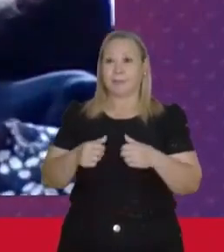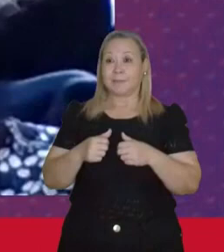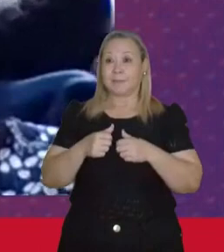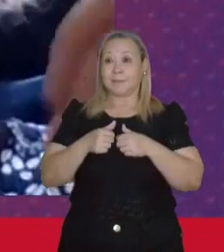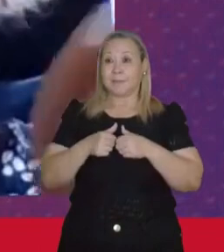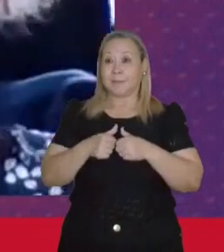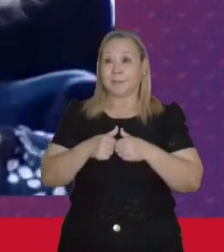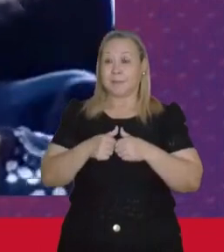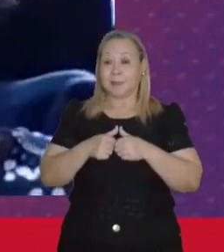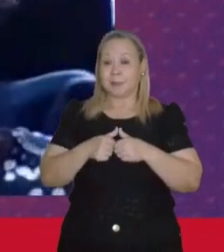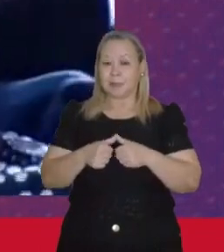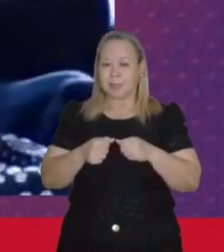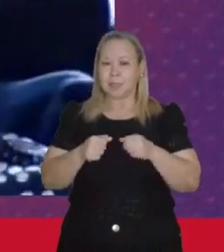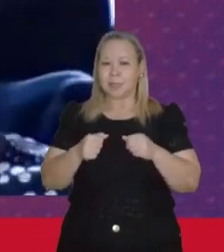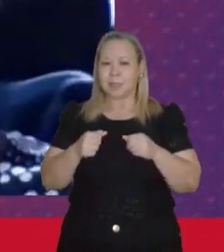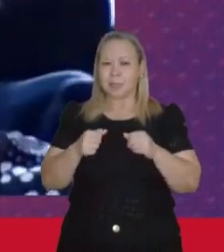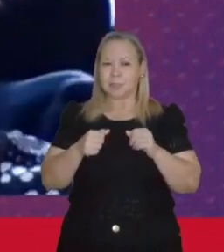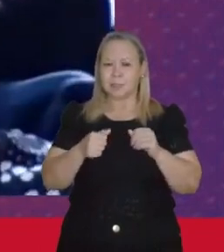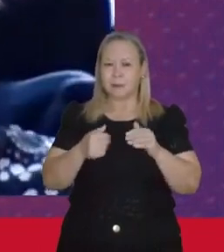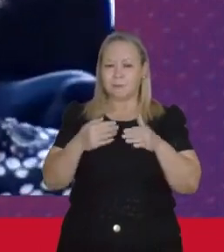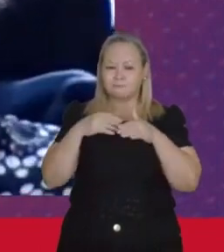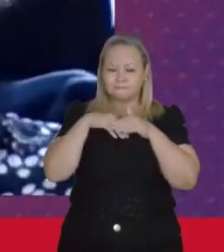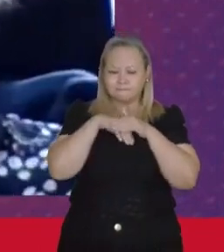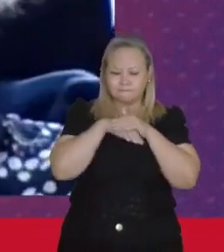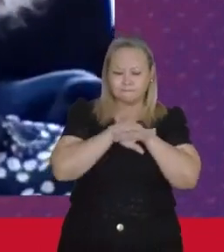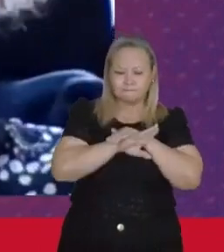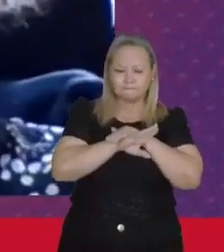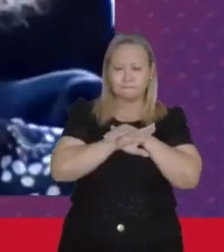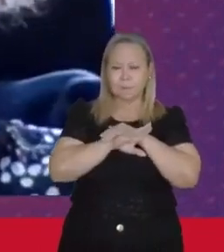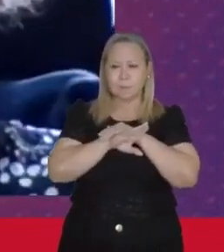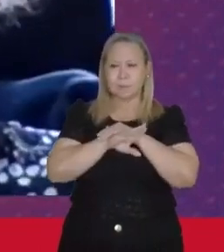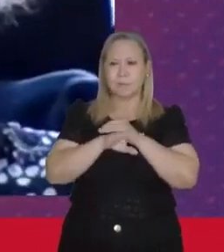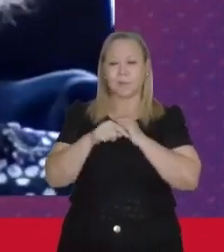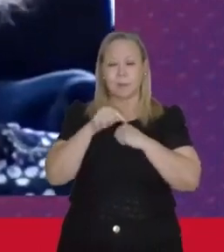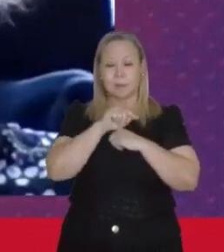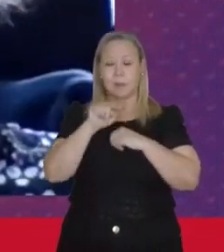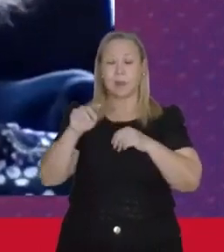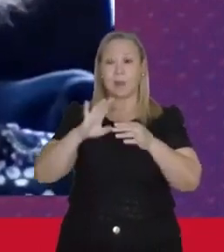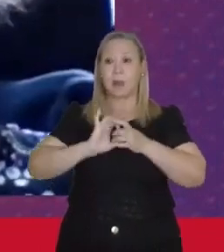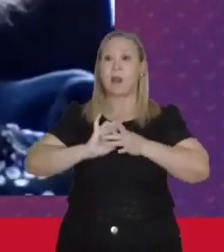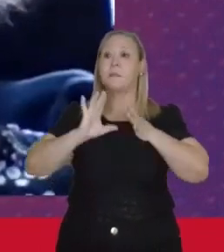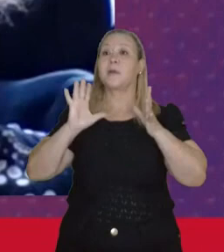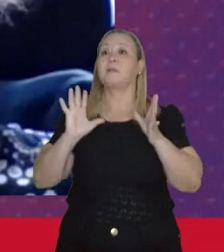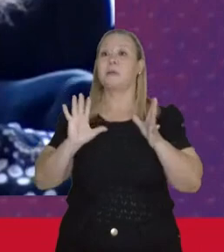Estão implícitos aí a liberdade